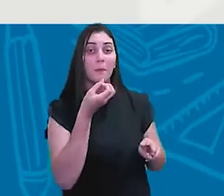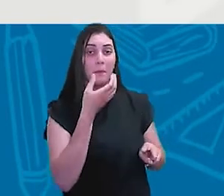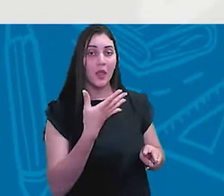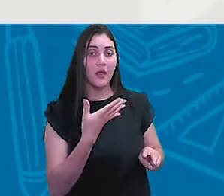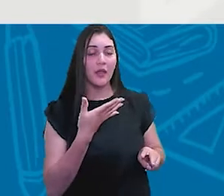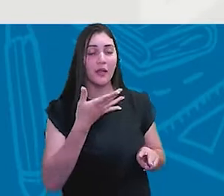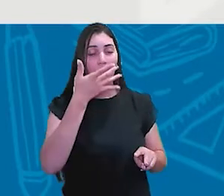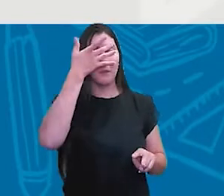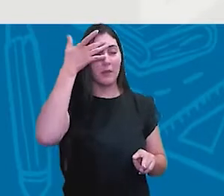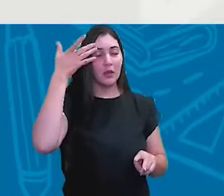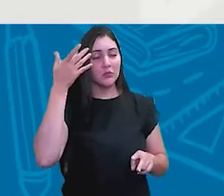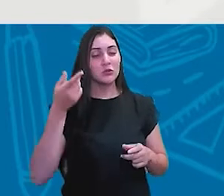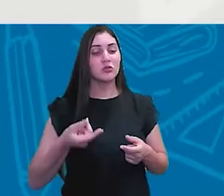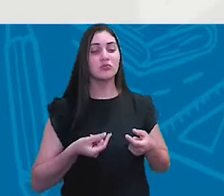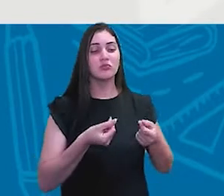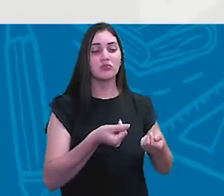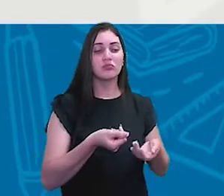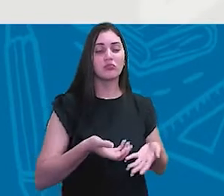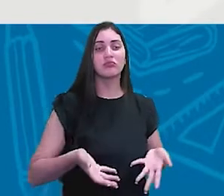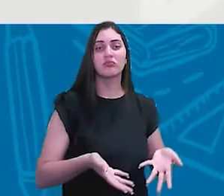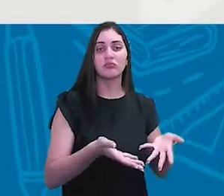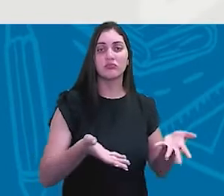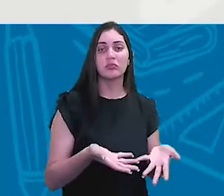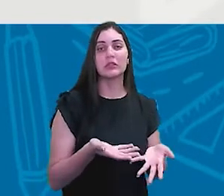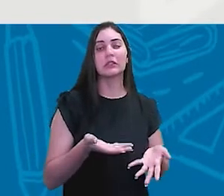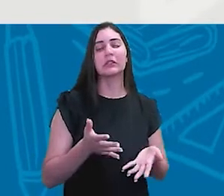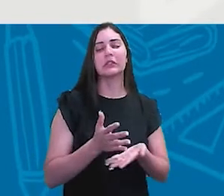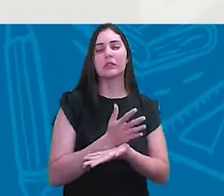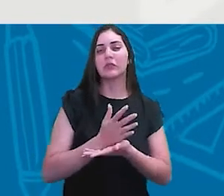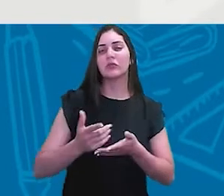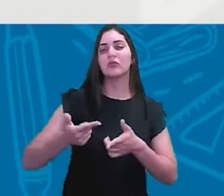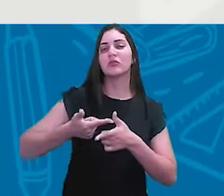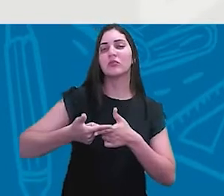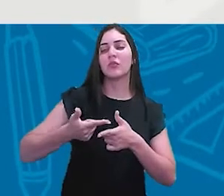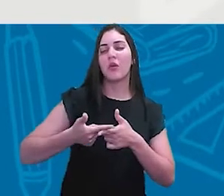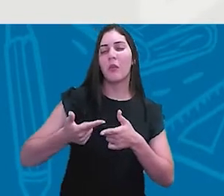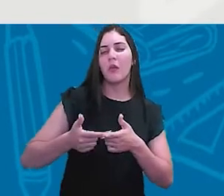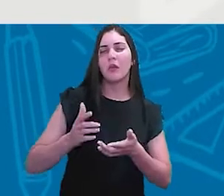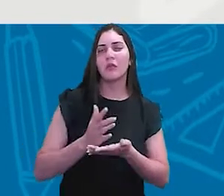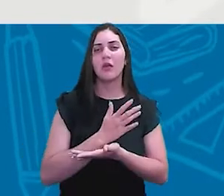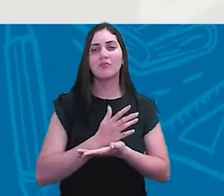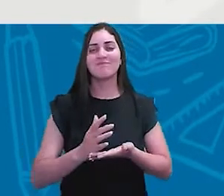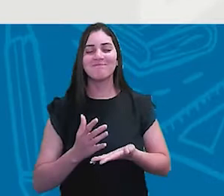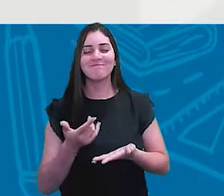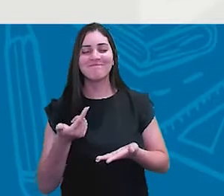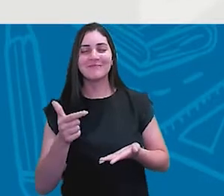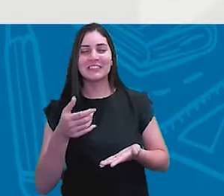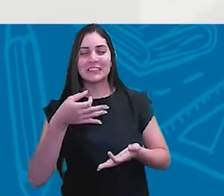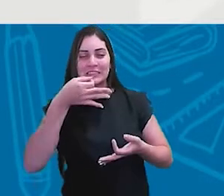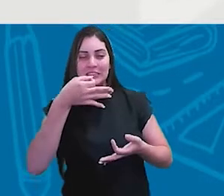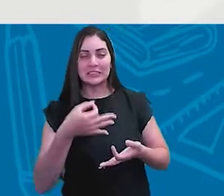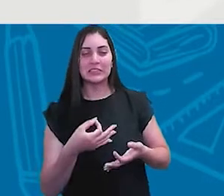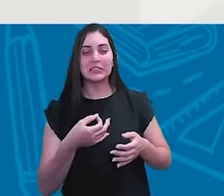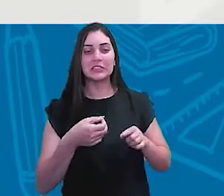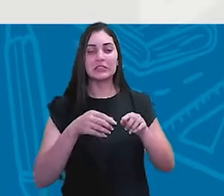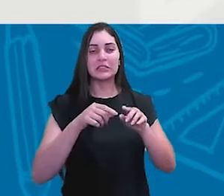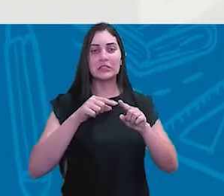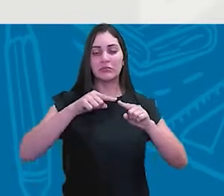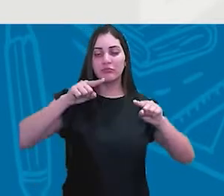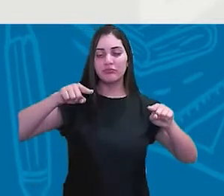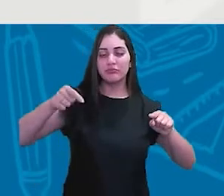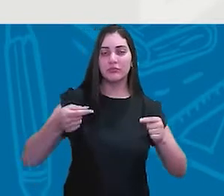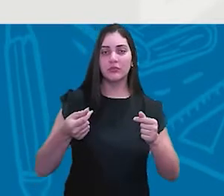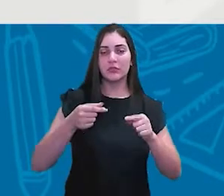claro, durante algumas crises, algumas incertezas, né, esses investimentos caem, mas o Brasil tem um